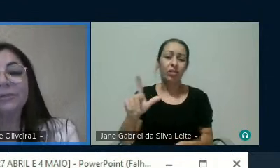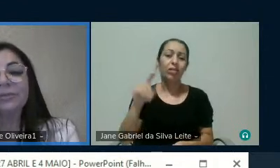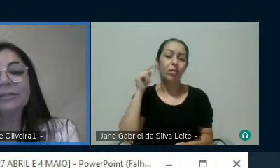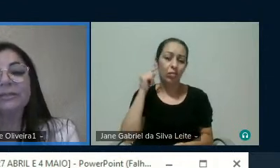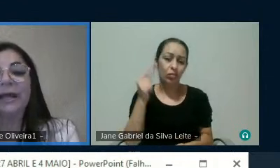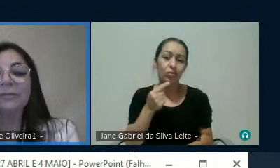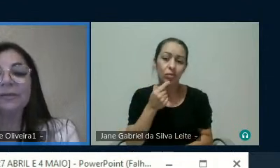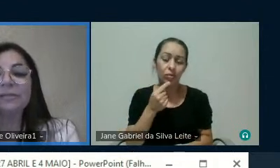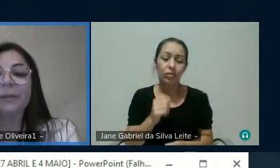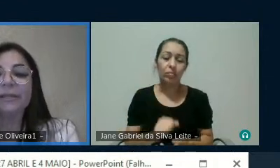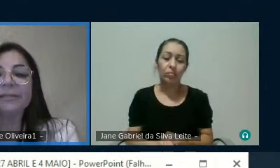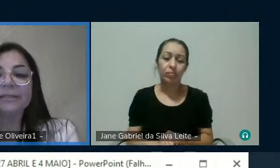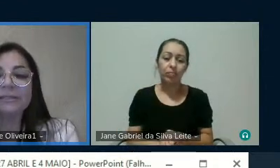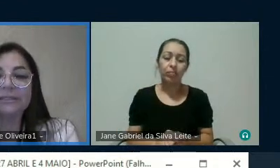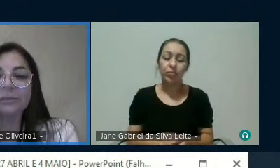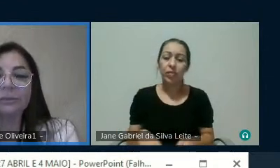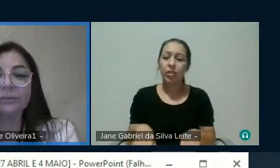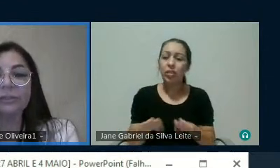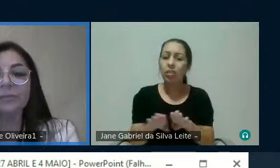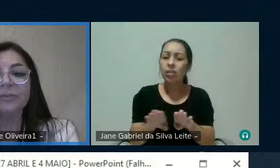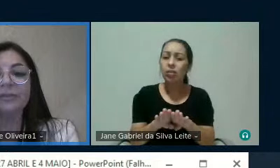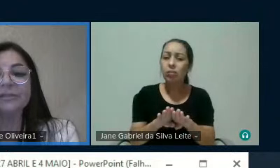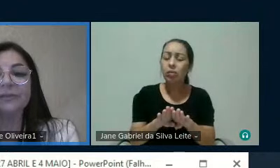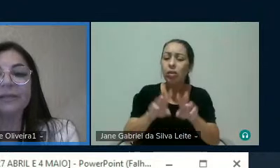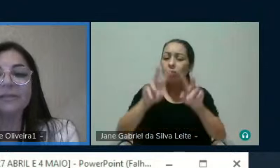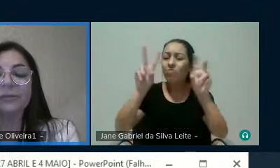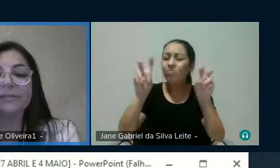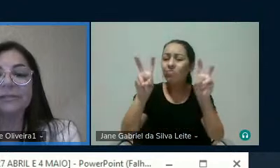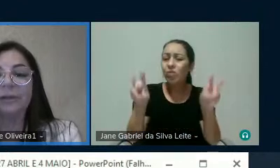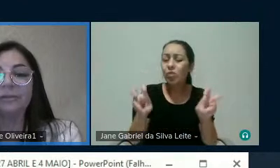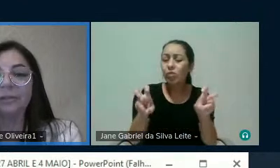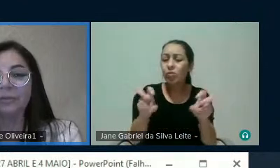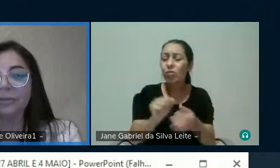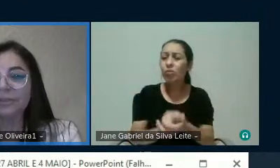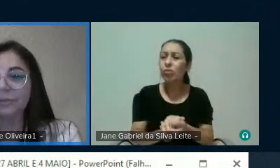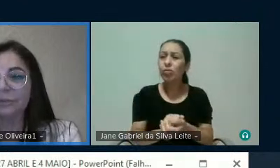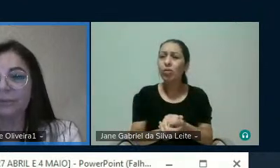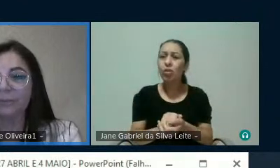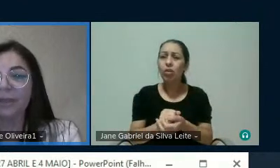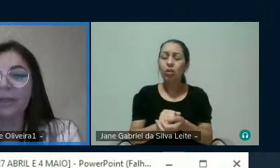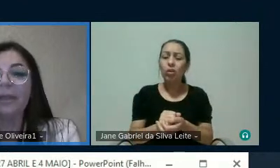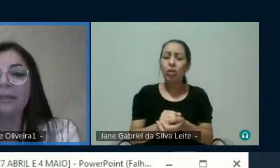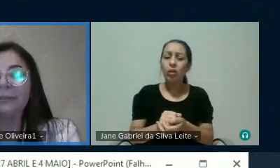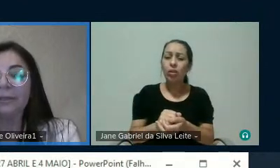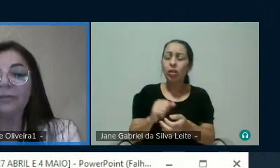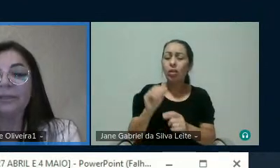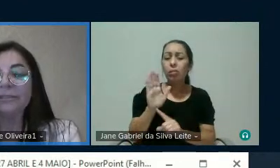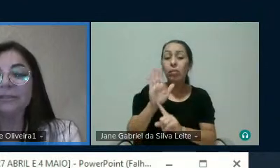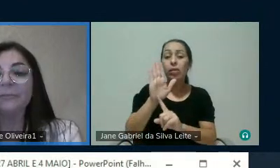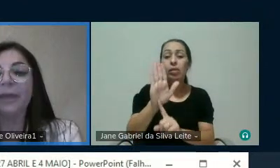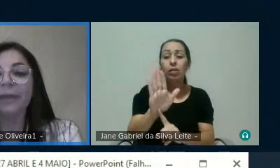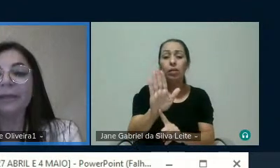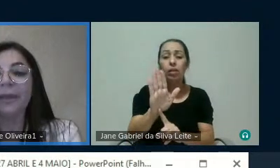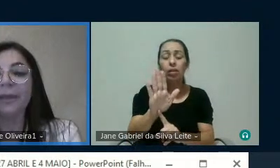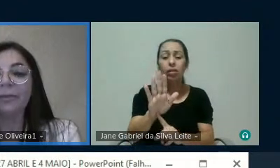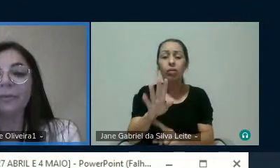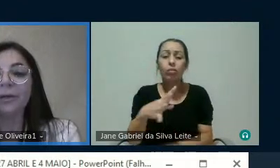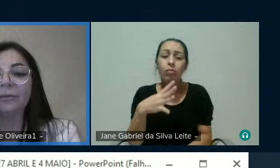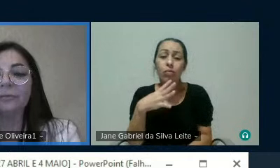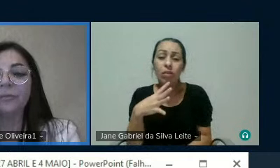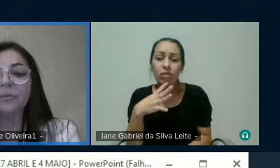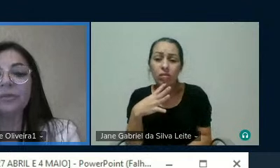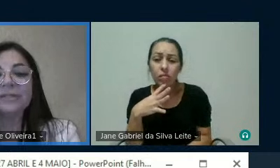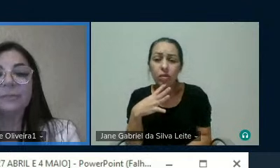trazer assuntos que tratam da experiência de ser surdo e muitas vezes conhecimento da cultura surda. Então, isso também